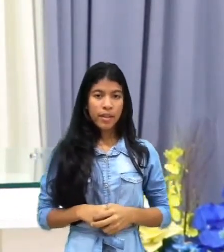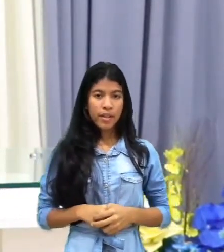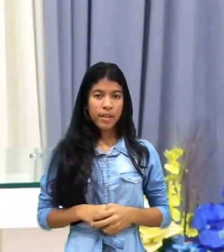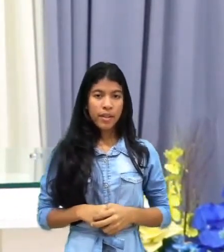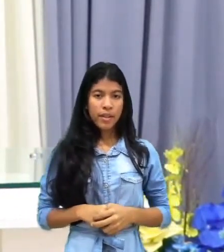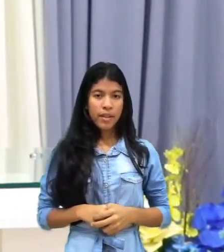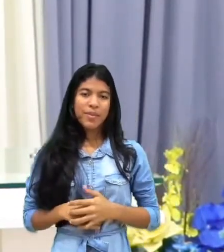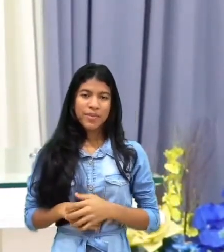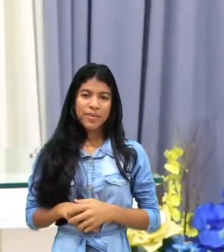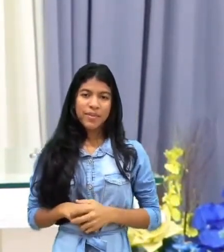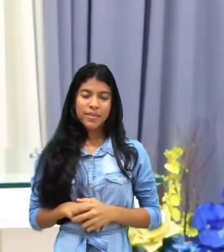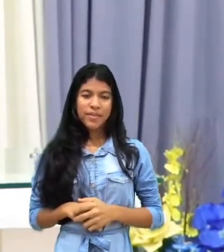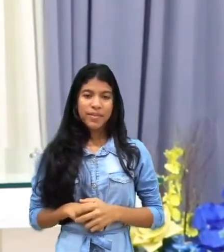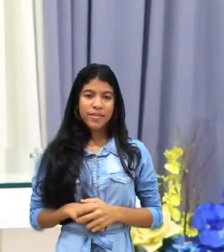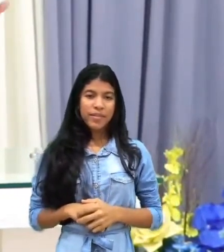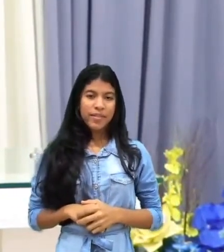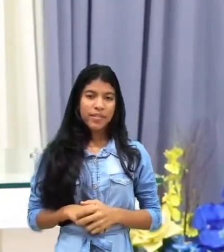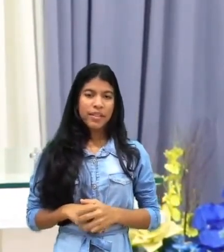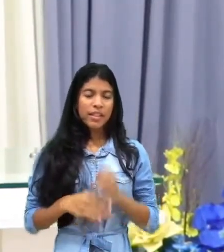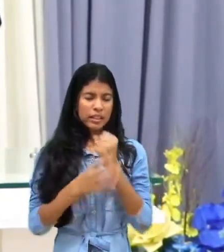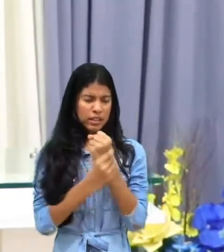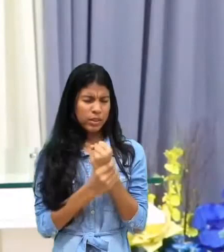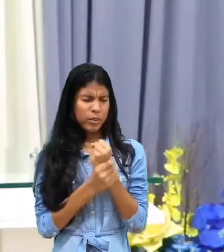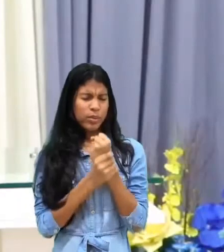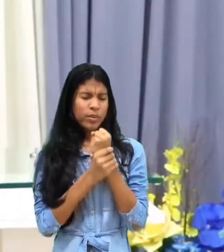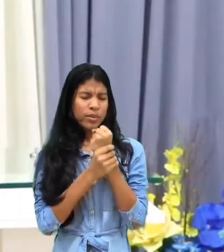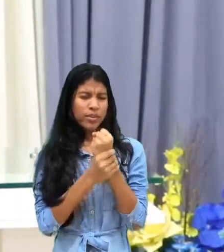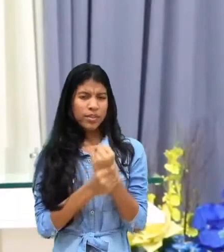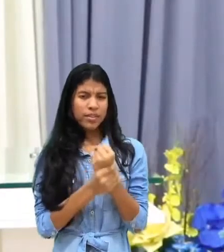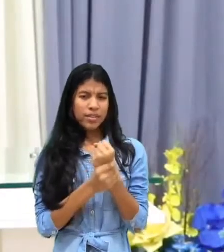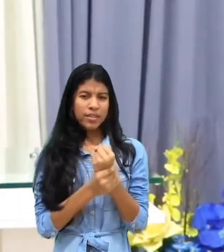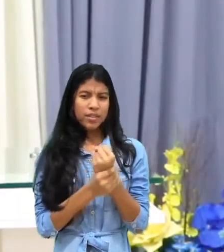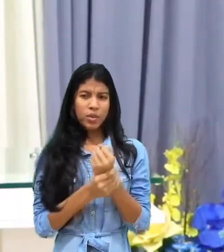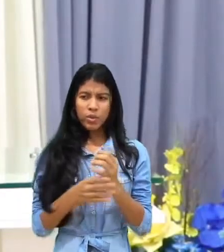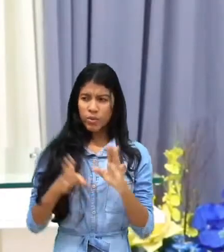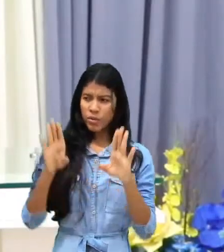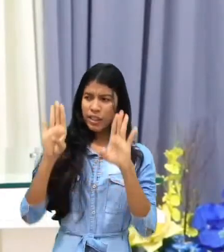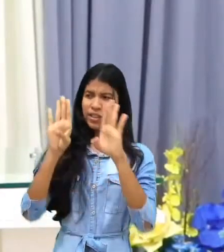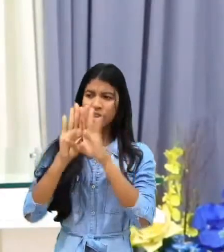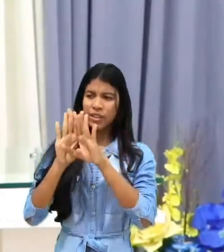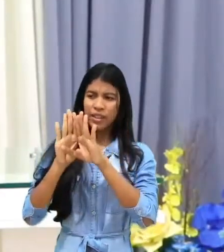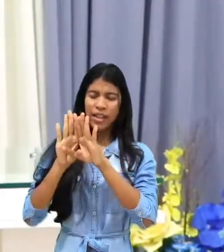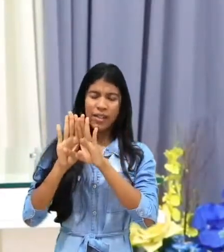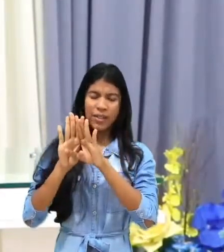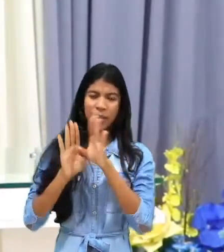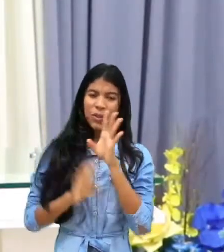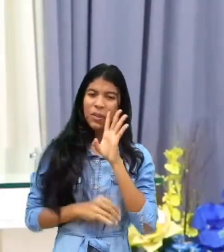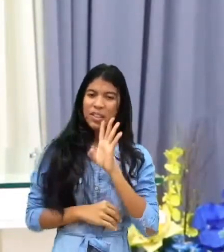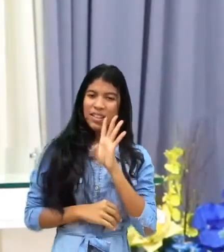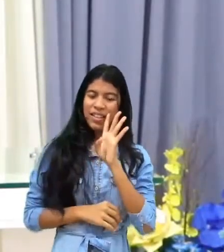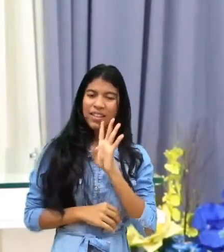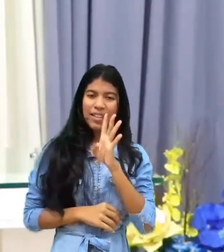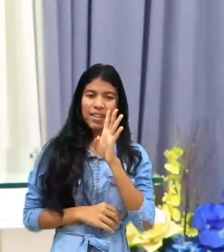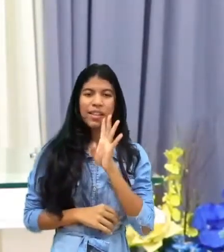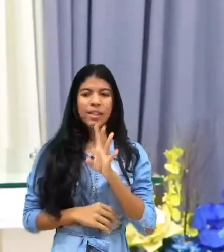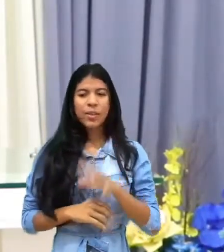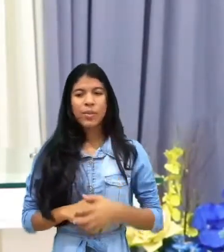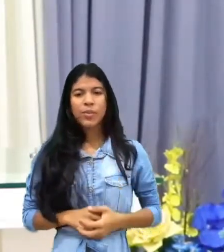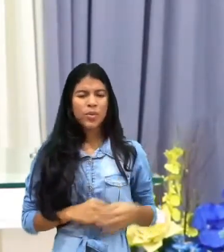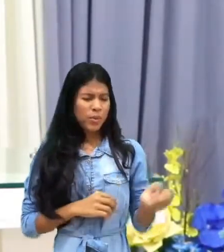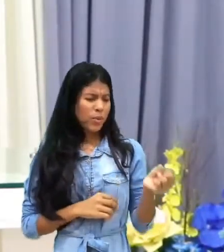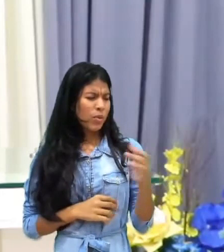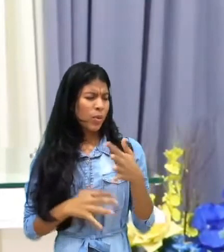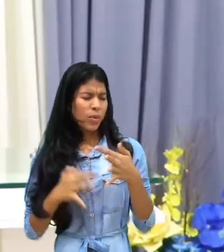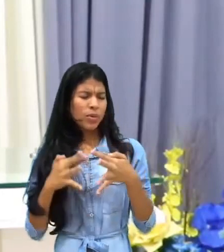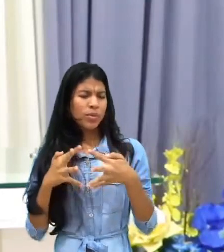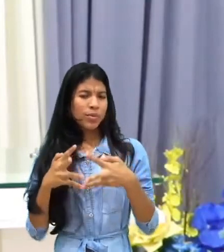é? Bastante segurança, tudo fechadinho, trancado, legal, não é? Tudo moderno, tudo